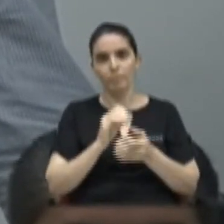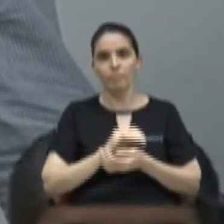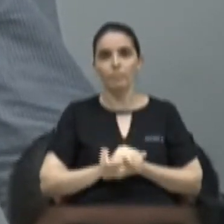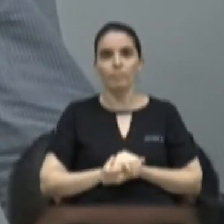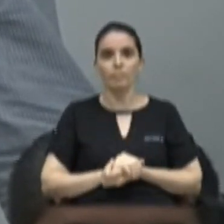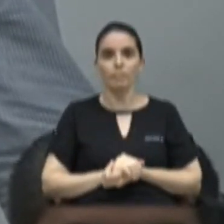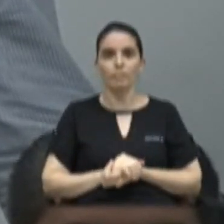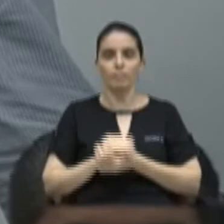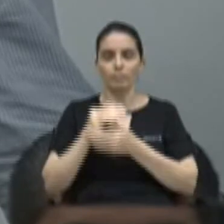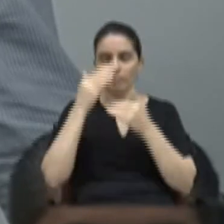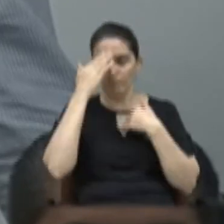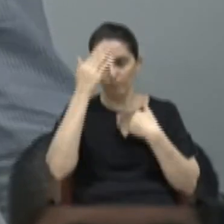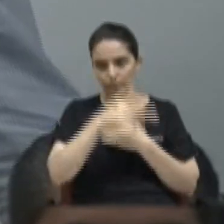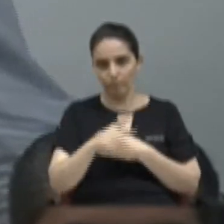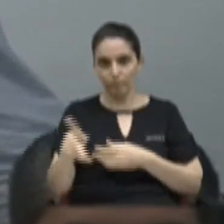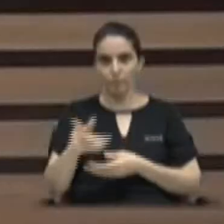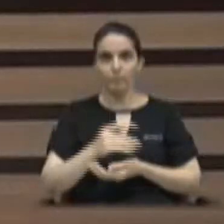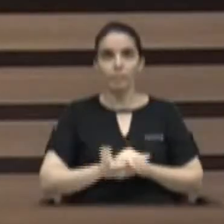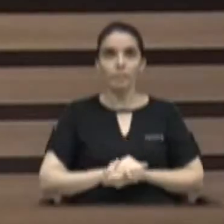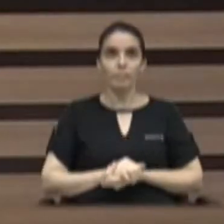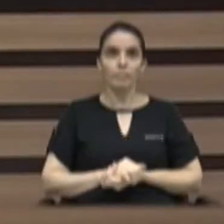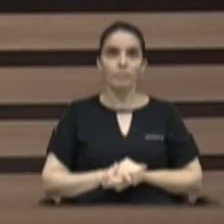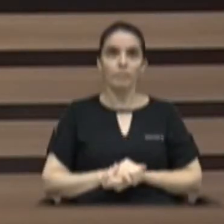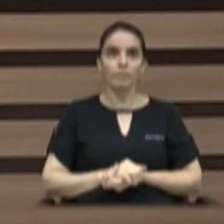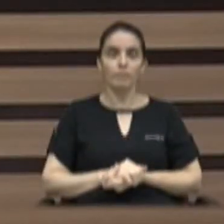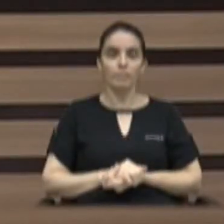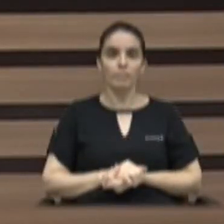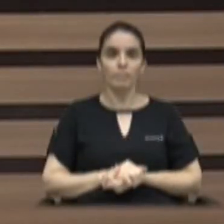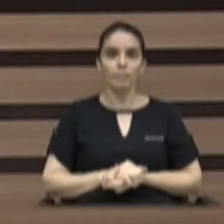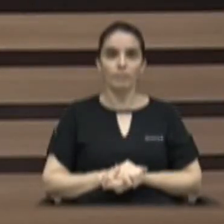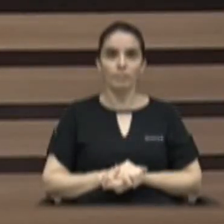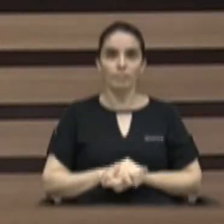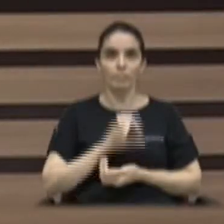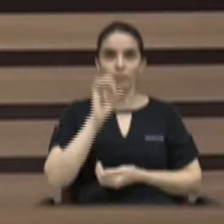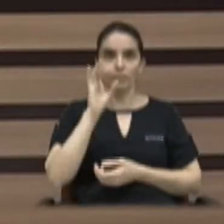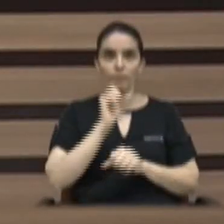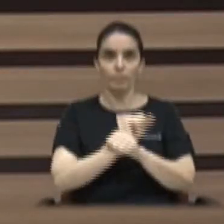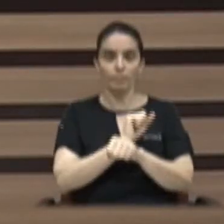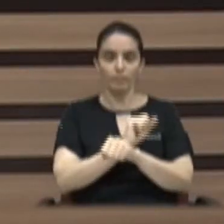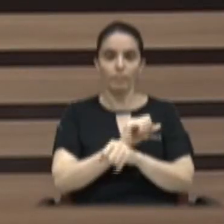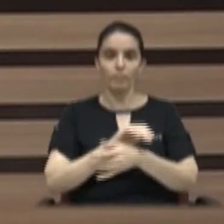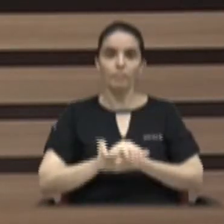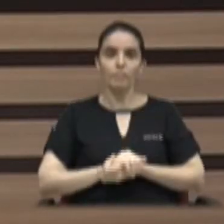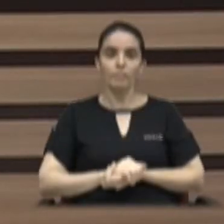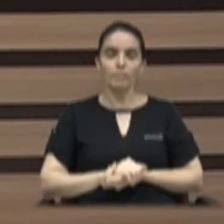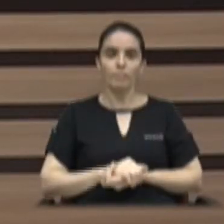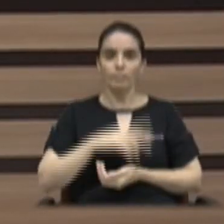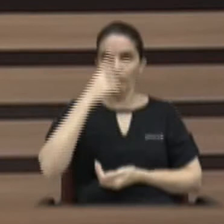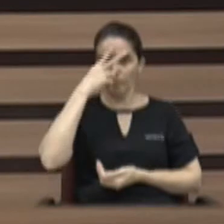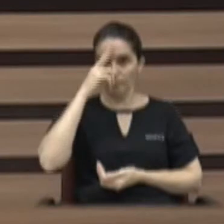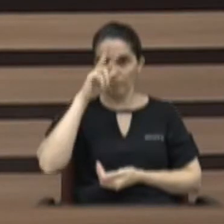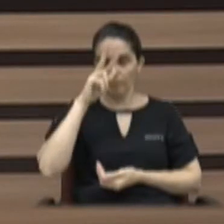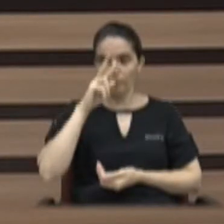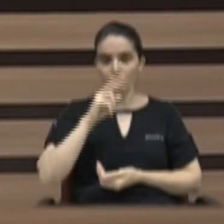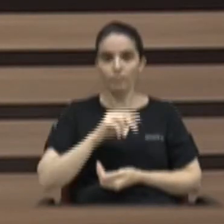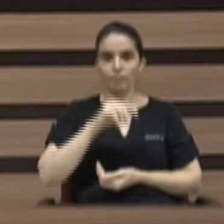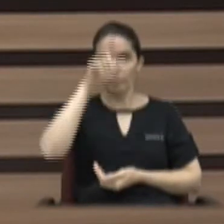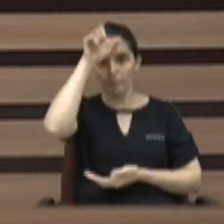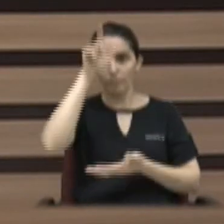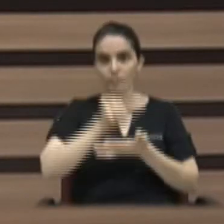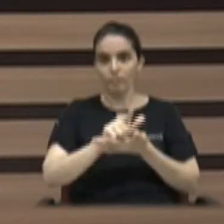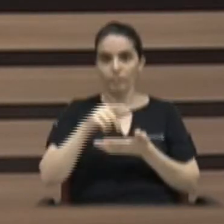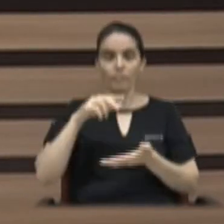Obrigado, senhor presidente. Questão de ordem. Só um minutinho, por favor. Só lembrando que os líderes,